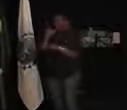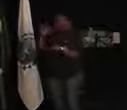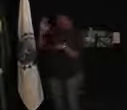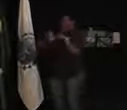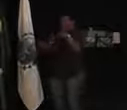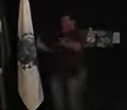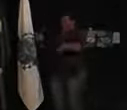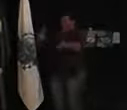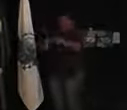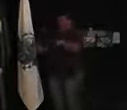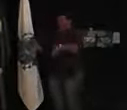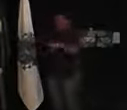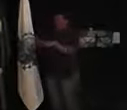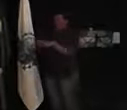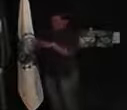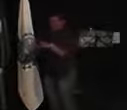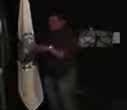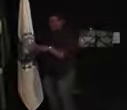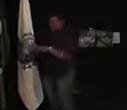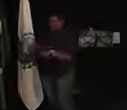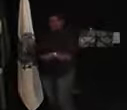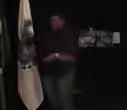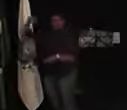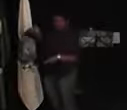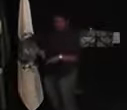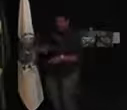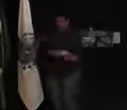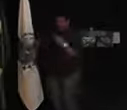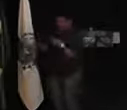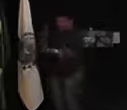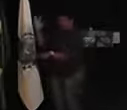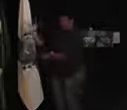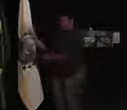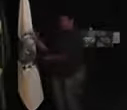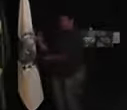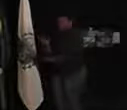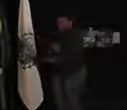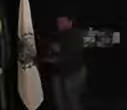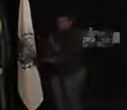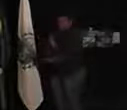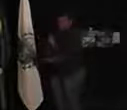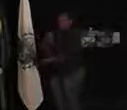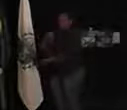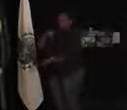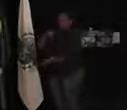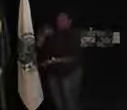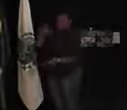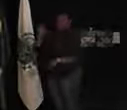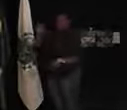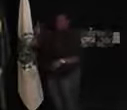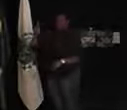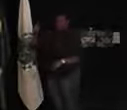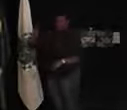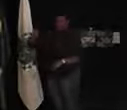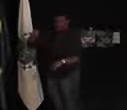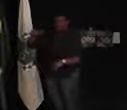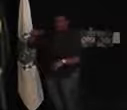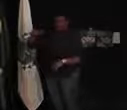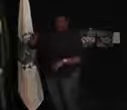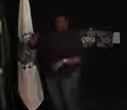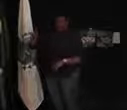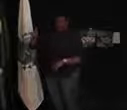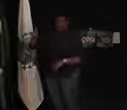arrasa, tudo uma porcaria, nada presta. Né? Então Fernando Pessoa foi uma personalidade,